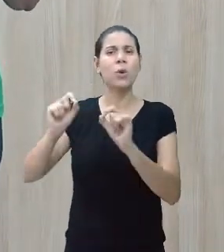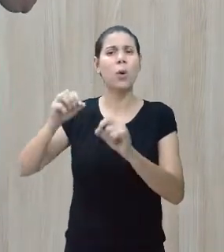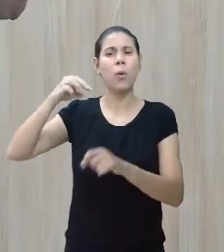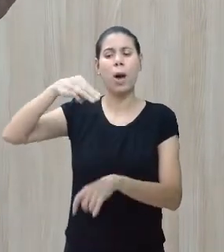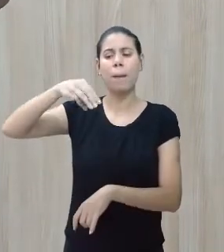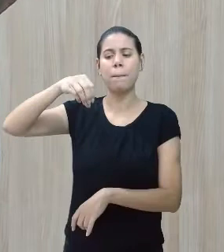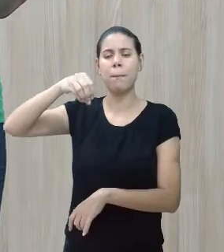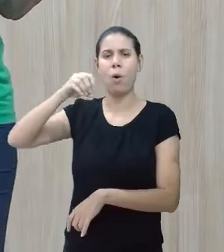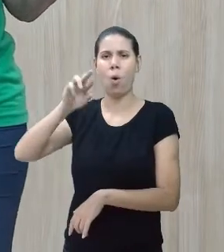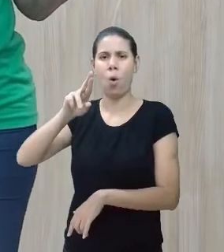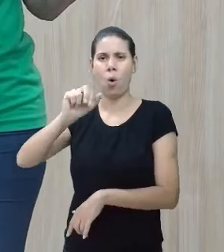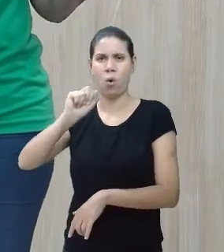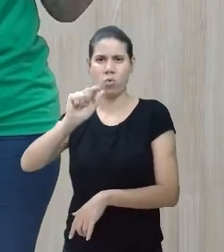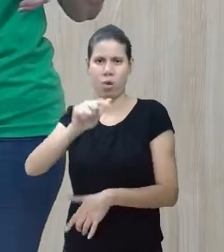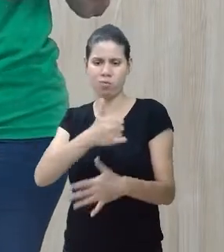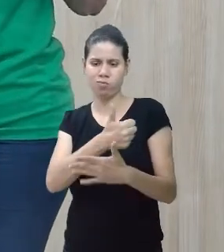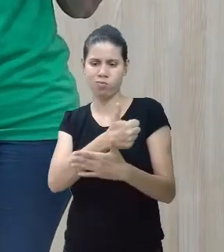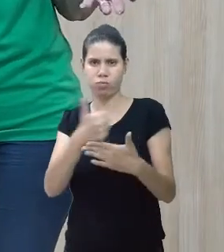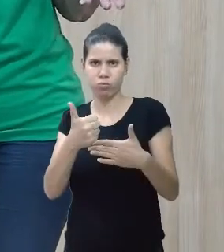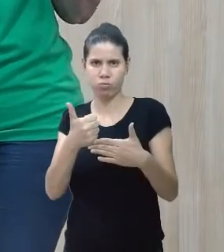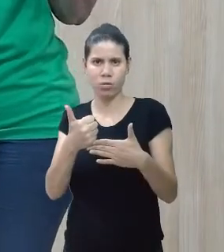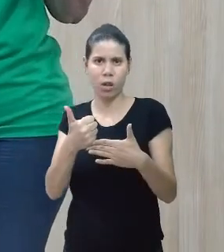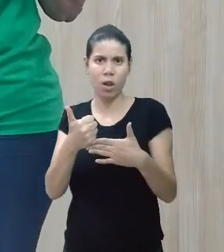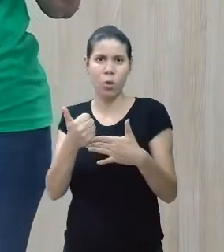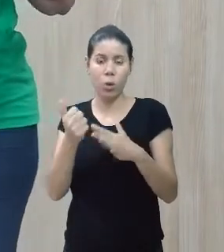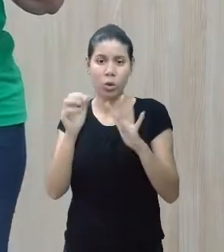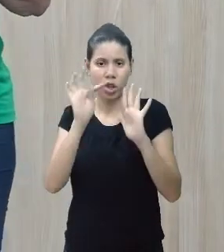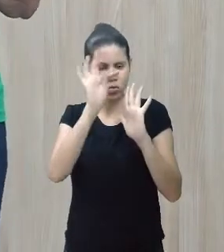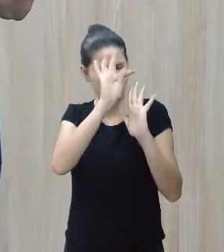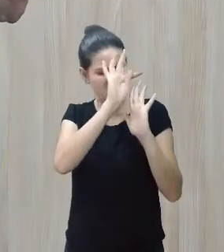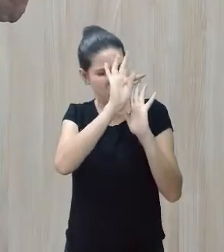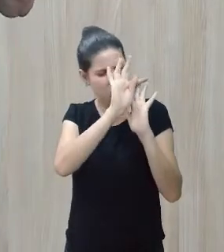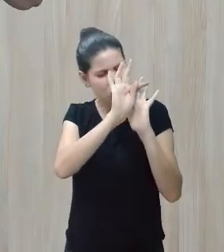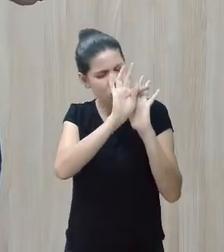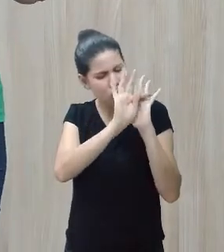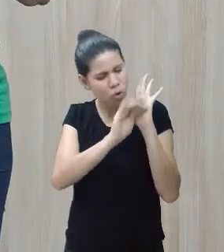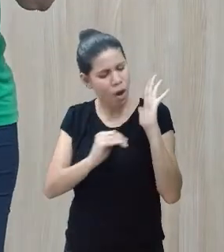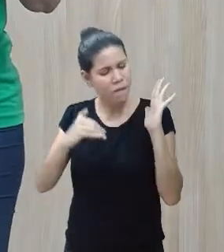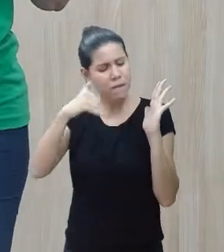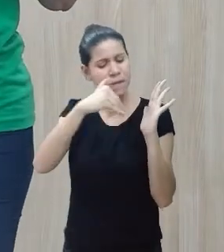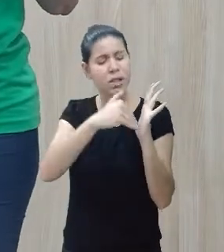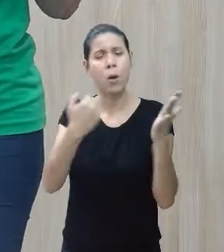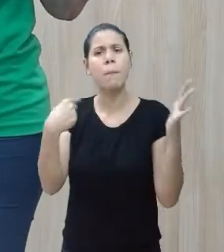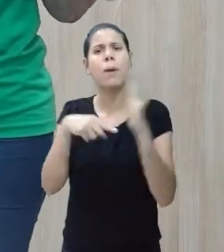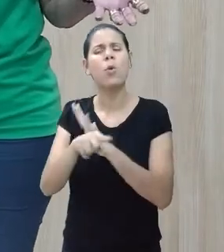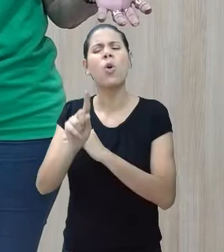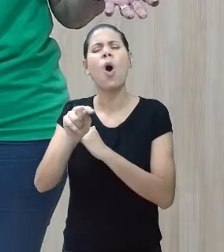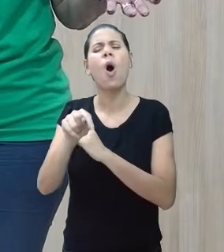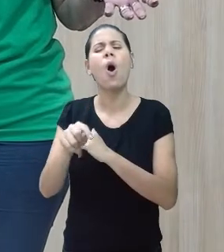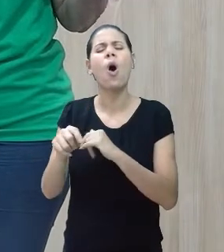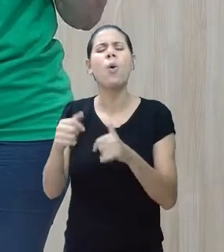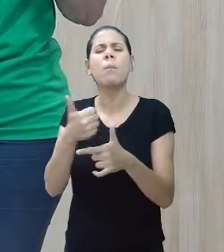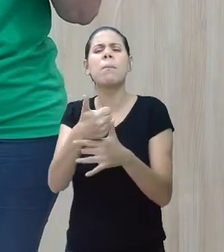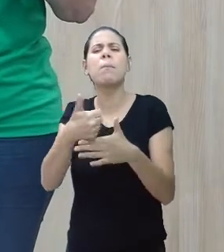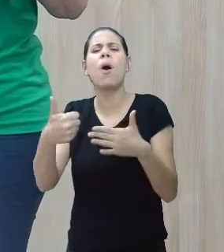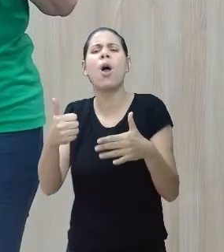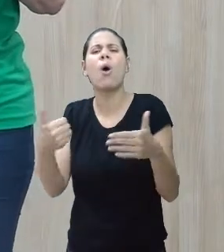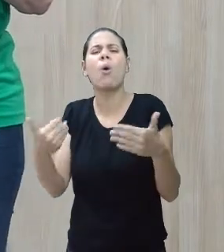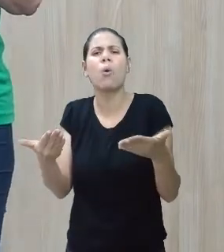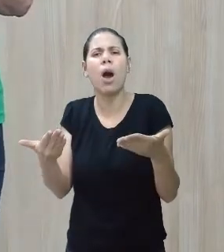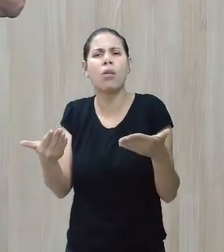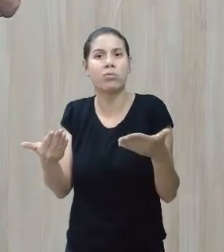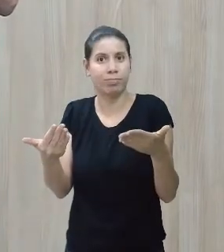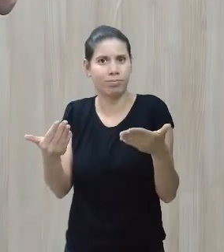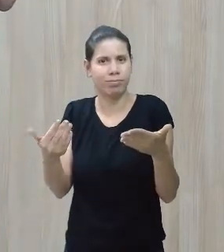Quando termina a leitura narrativa, geralmente a gente pergunta ao aluno qual a moral da história. Então, para